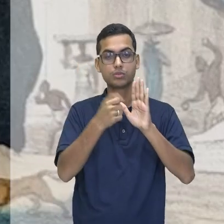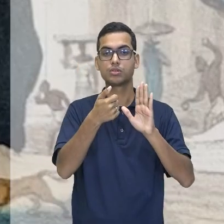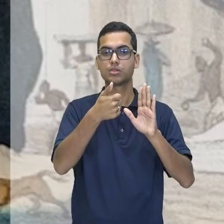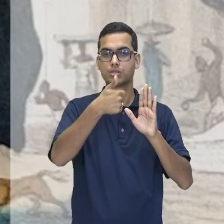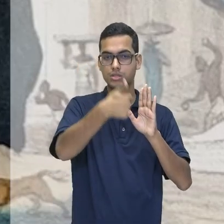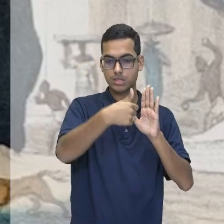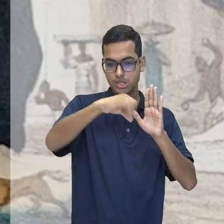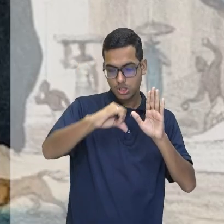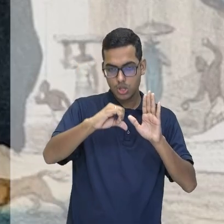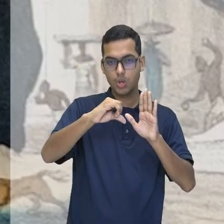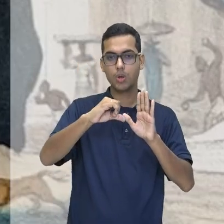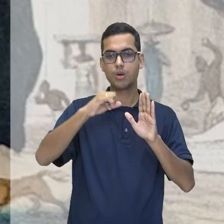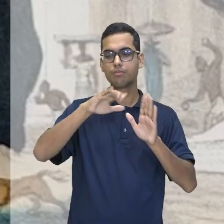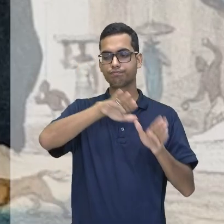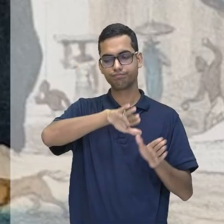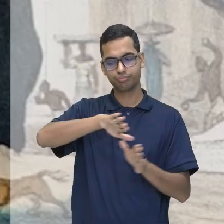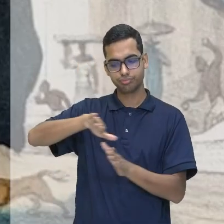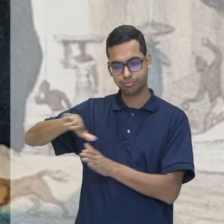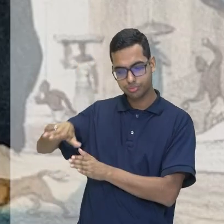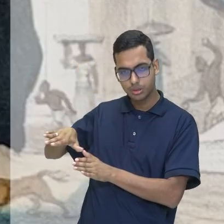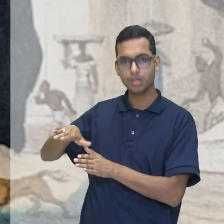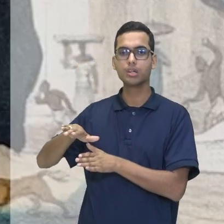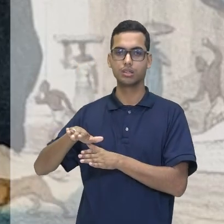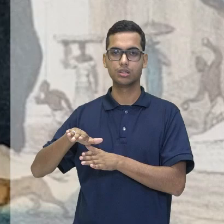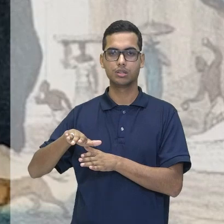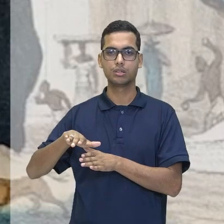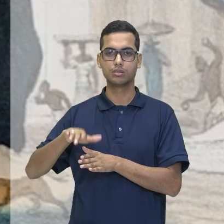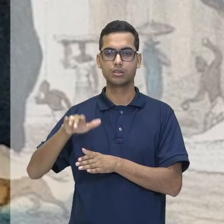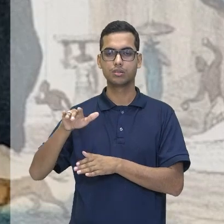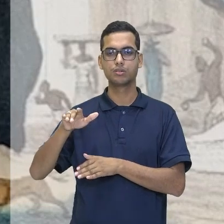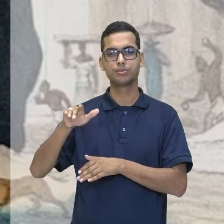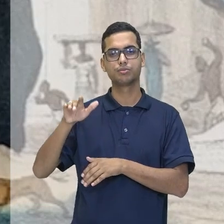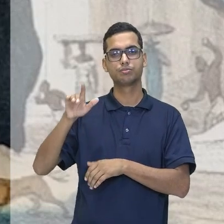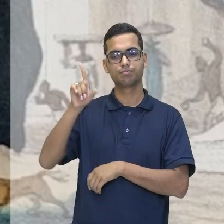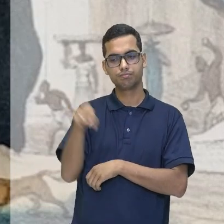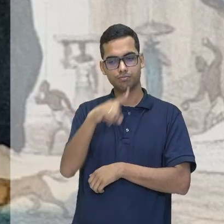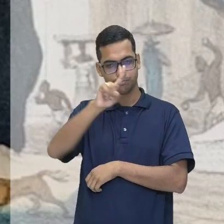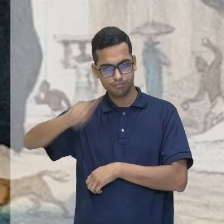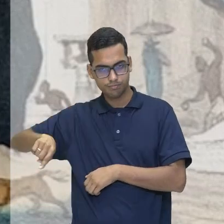a outras folias carnavalescas. Então, com o passar do